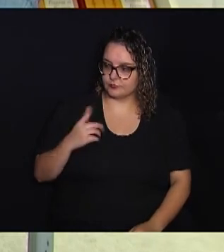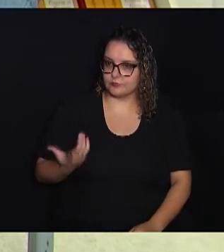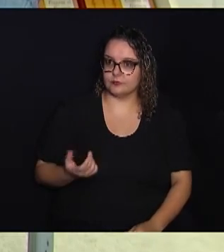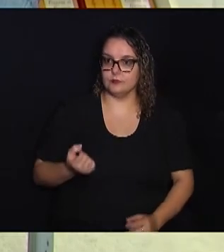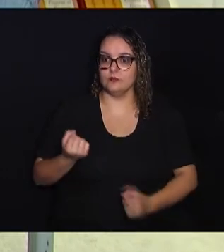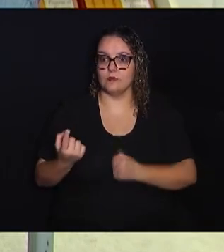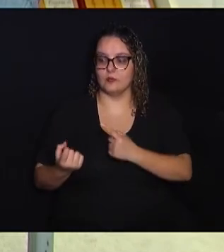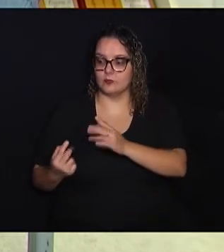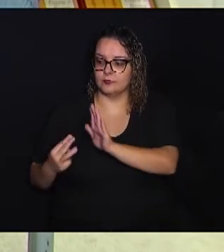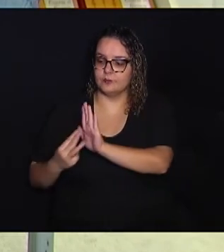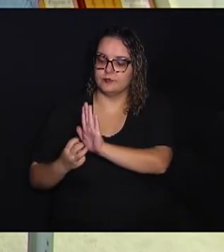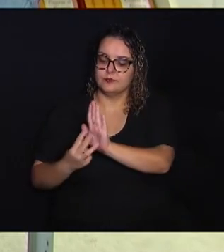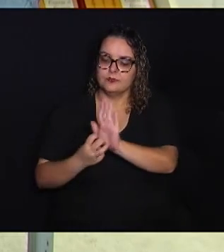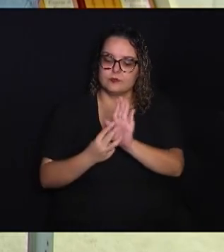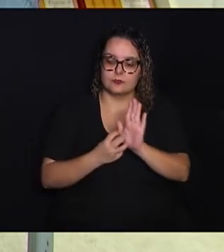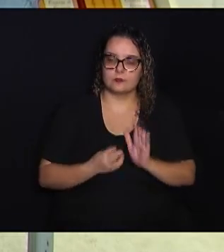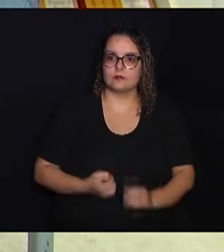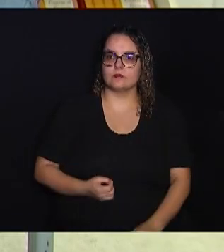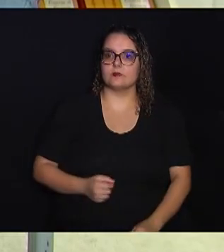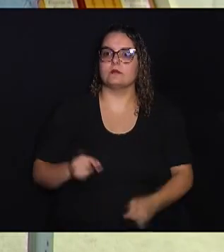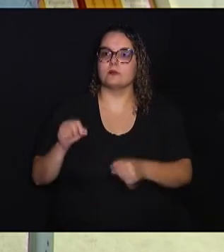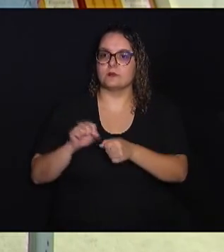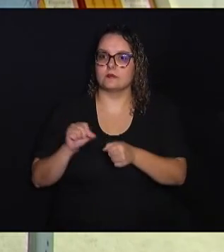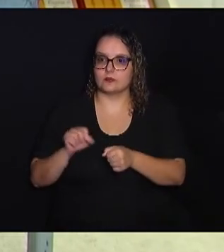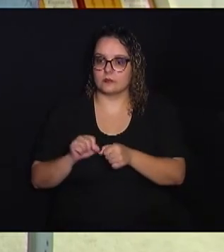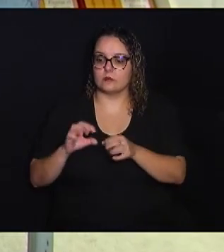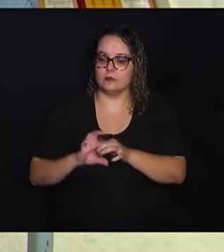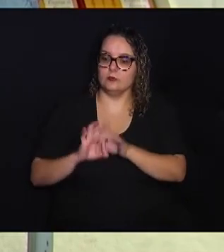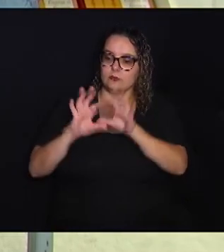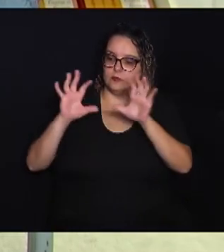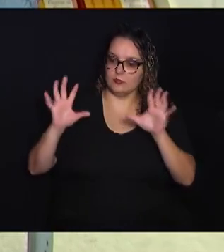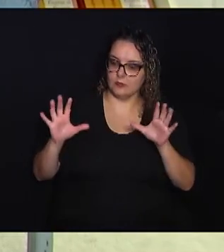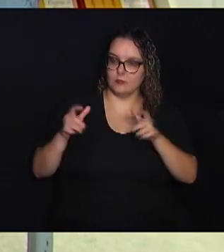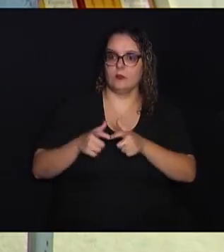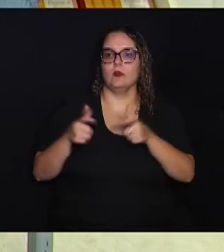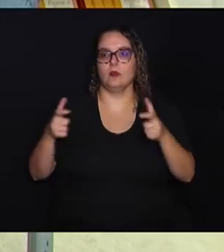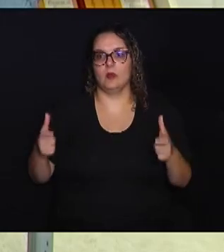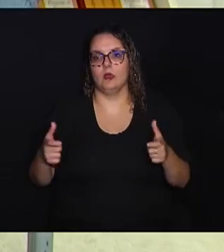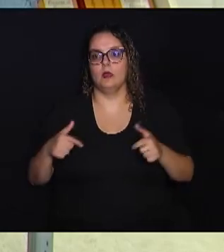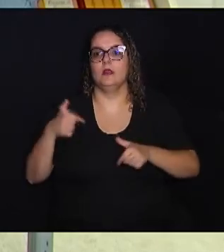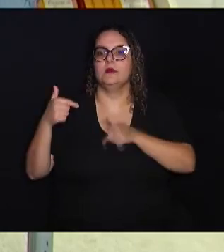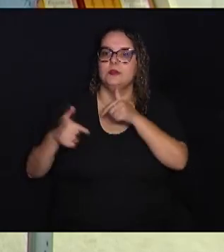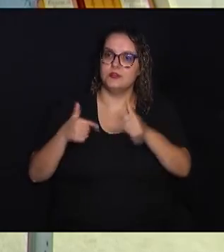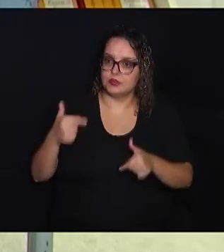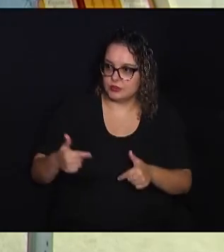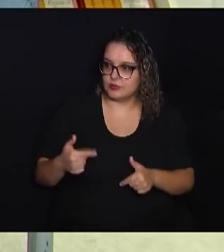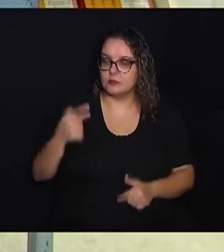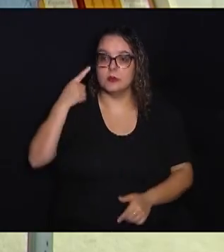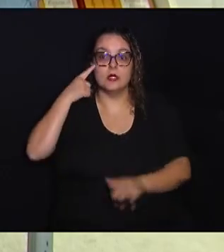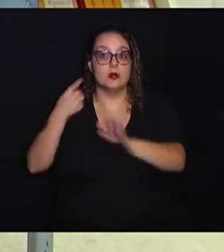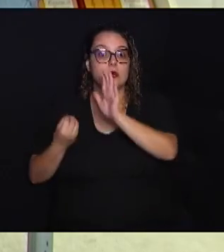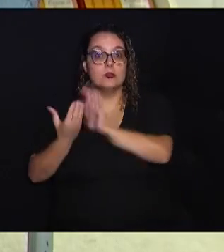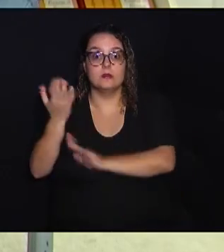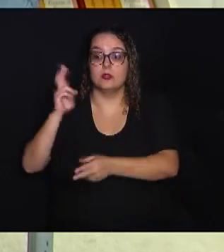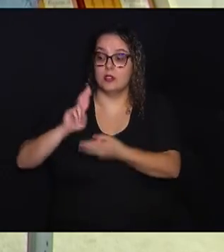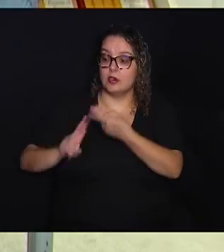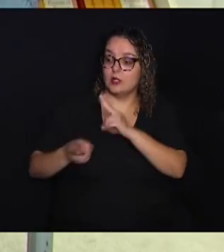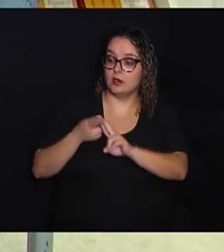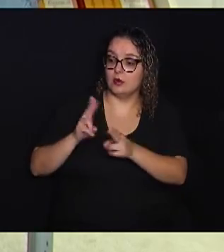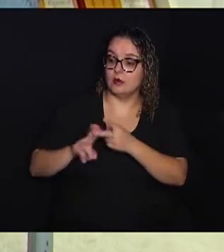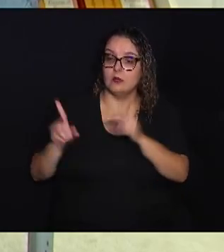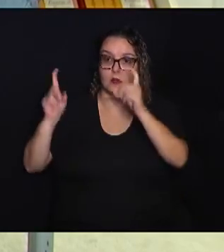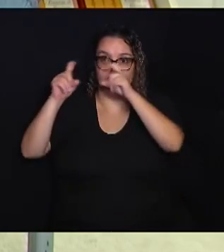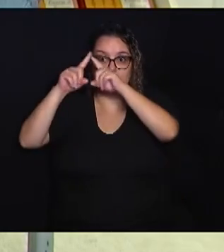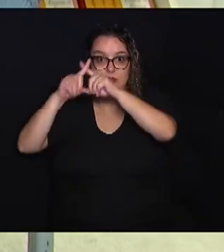algumas metodologias que nos passam uma liberdade maior de trabalhar criatividade, habilidades e